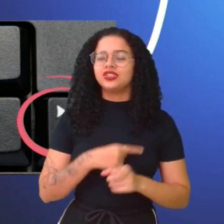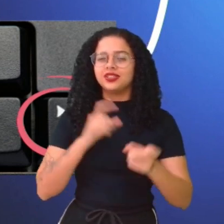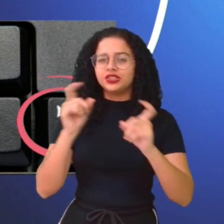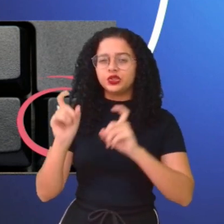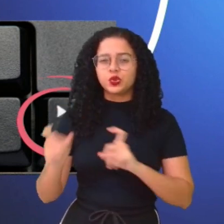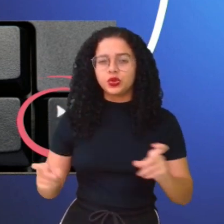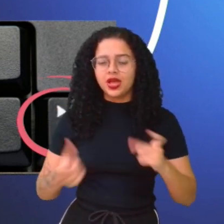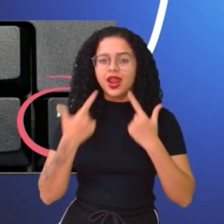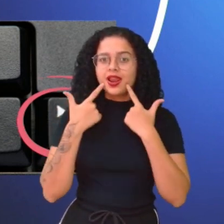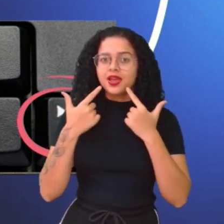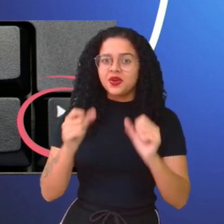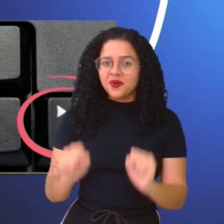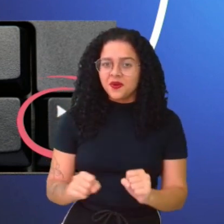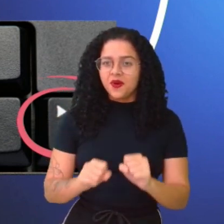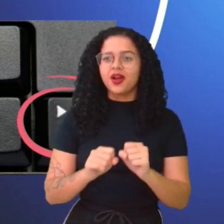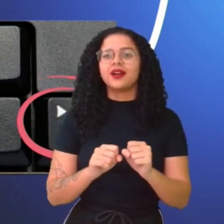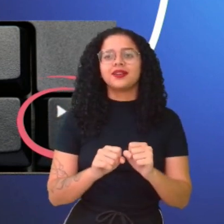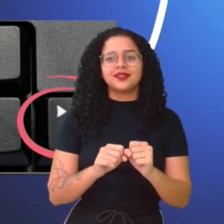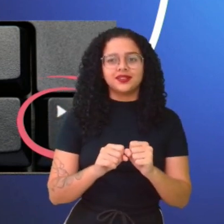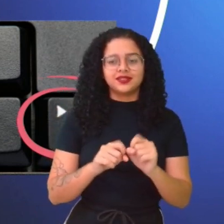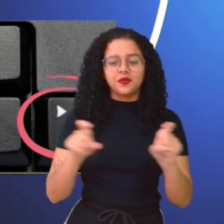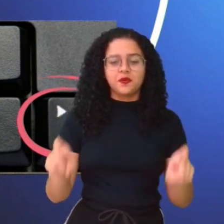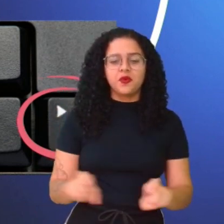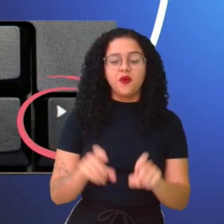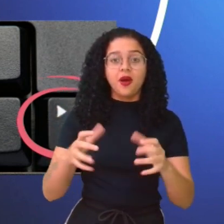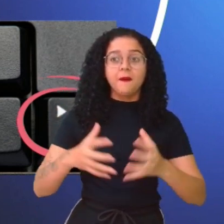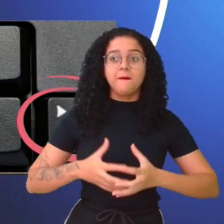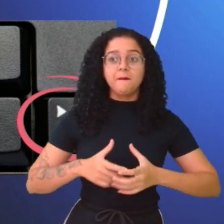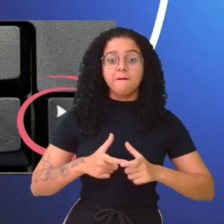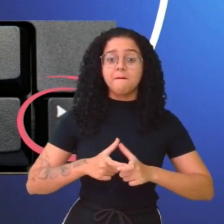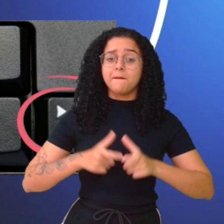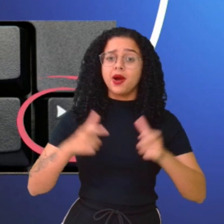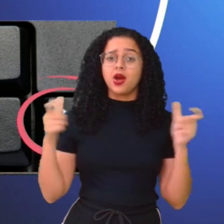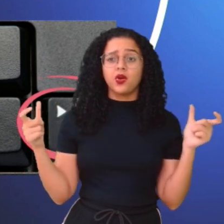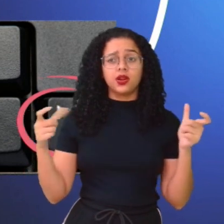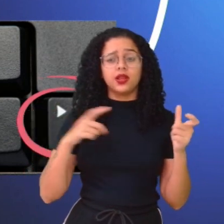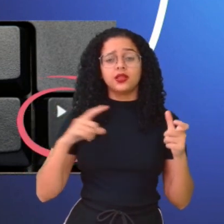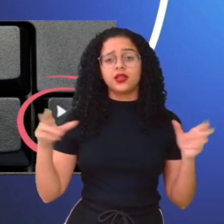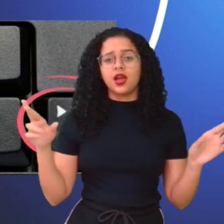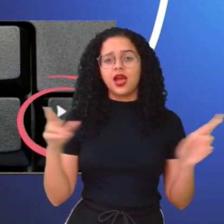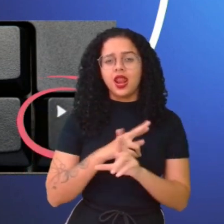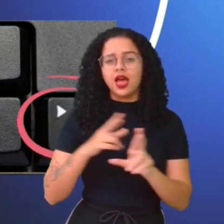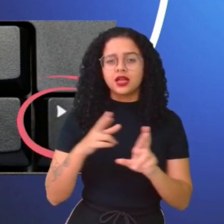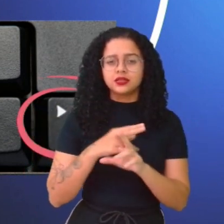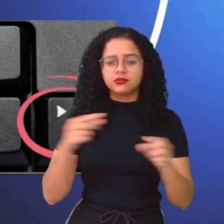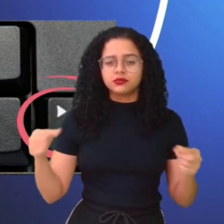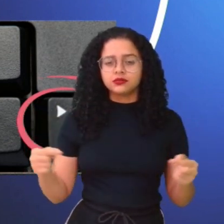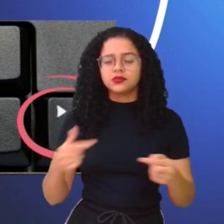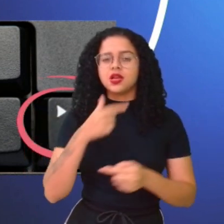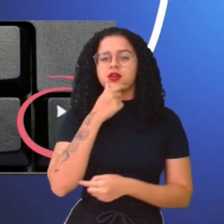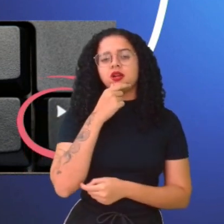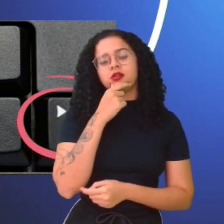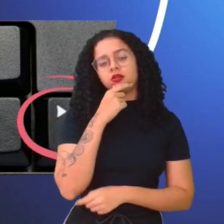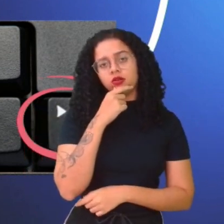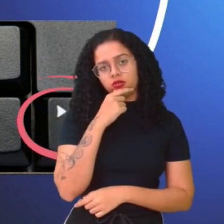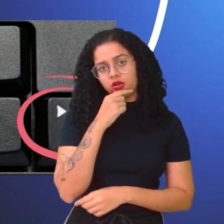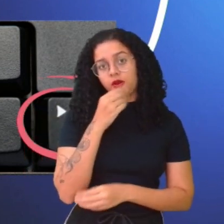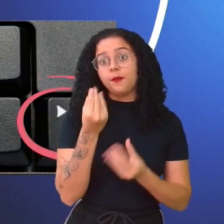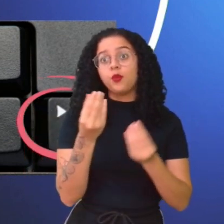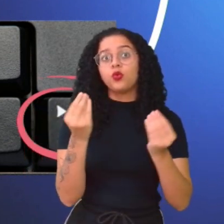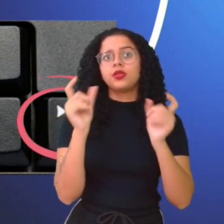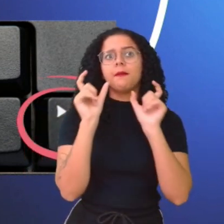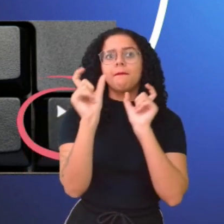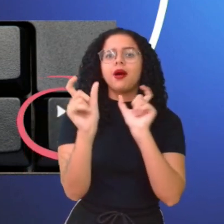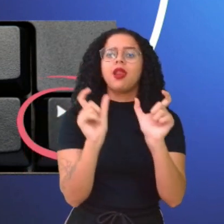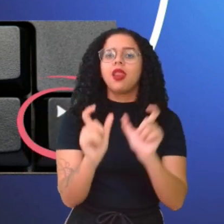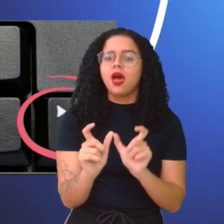as linguagens de programação, a grande maioria delas tem uma relação com a língua inglesa, Sim, né? Sim, muitos termos aí, muitas palavras